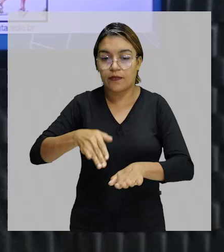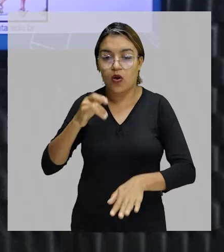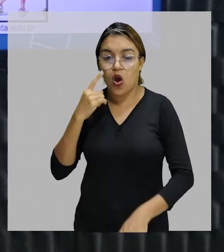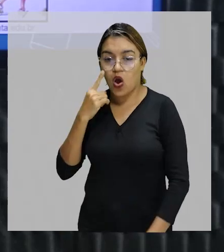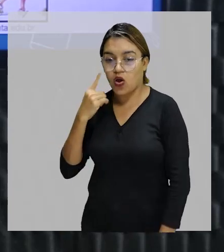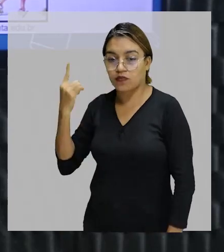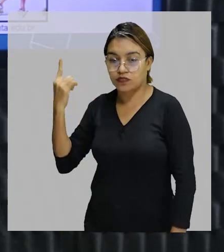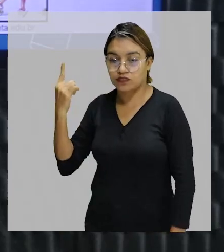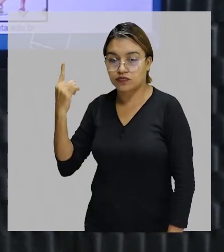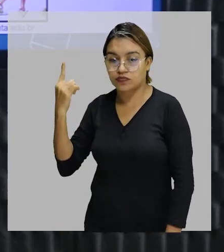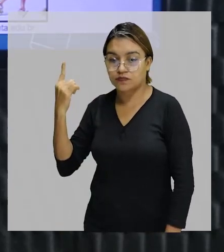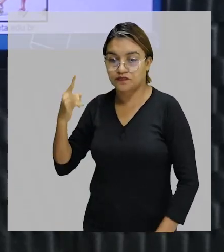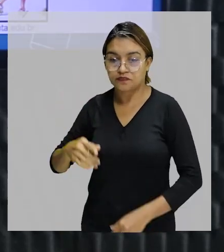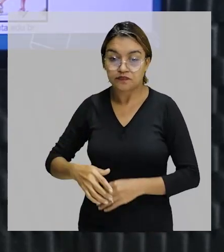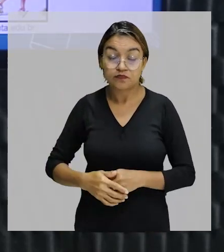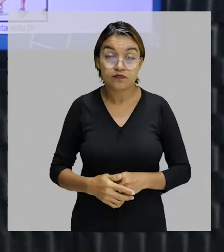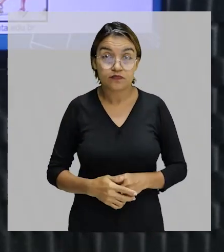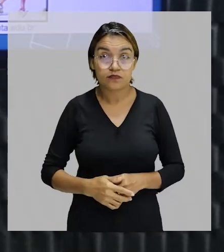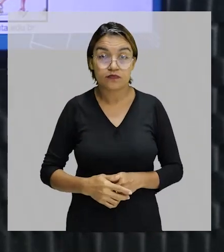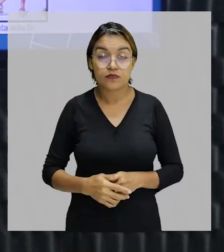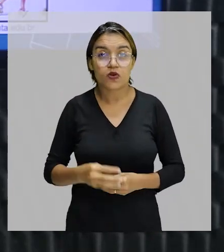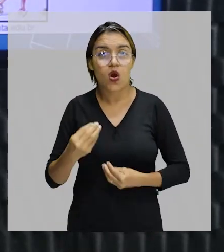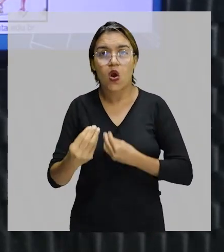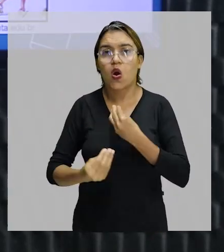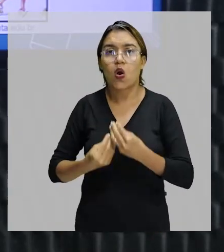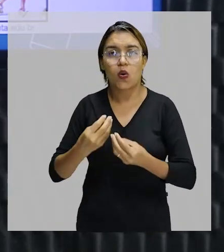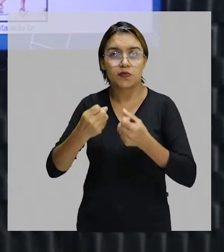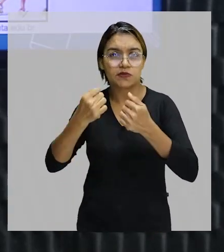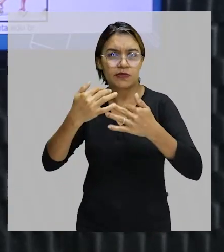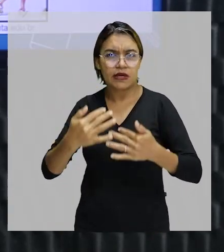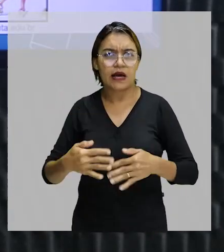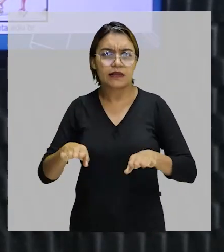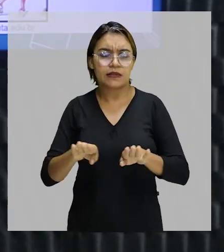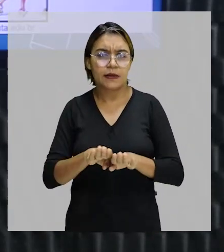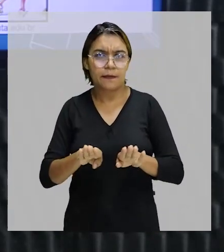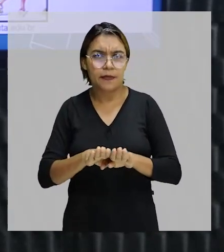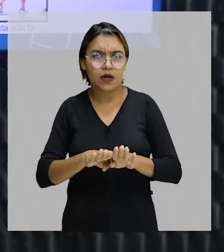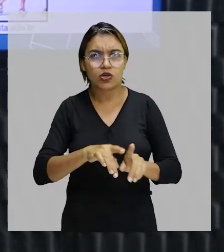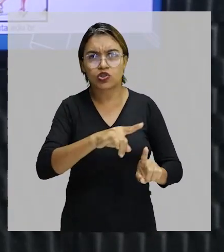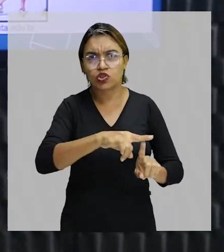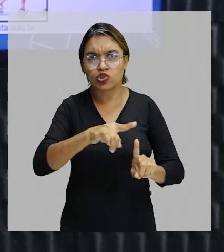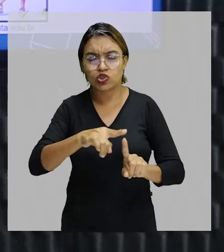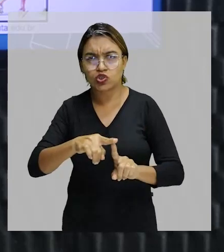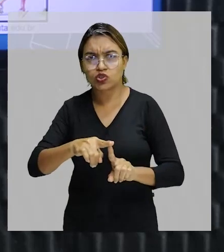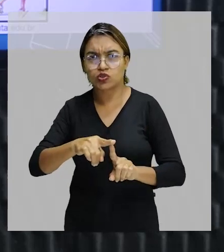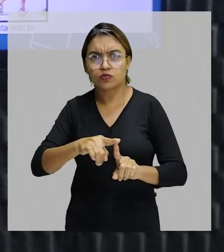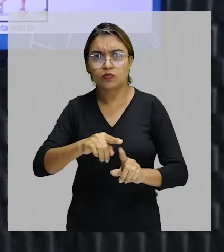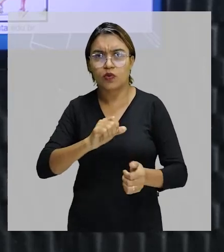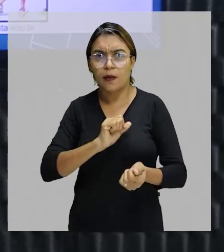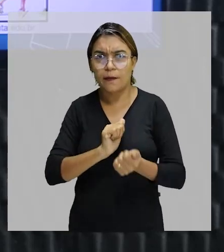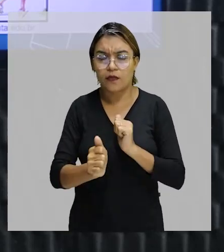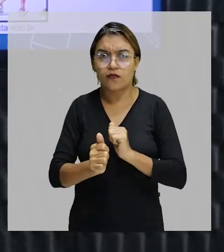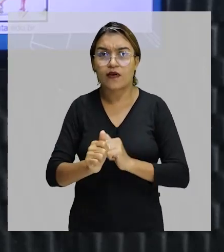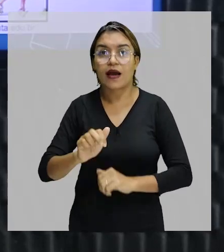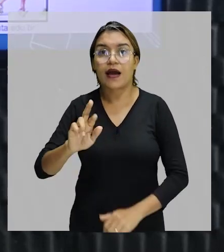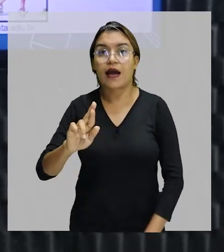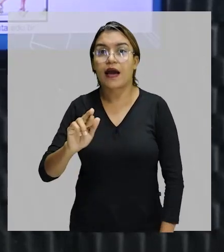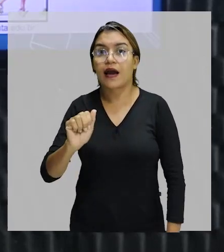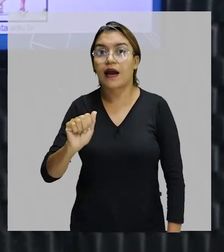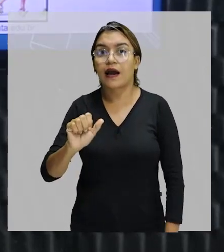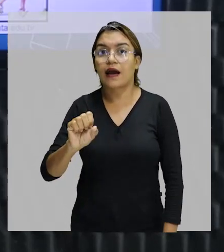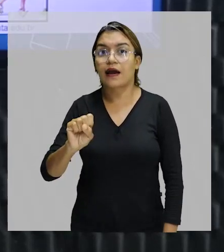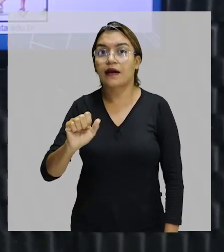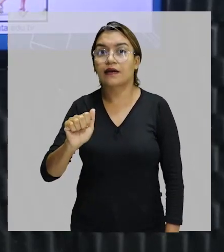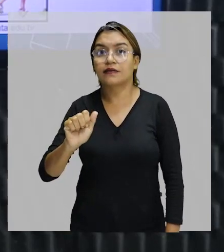de bloco sendo realizada. O que eu tenho para falar mais ainda das provas rasas para vocês? Que as provas rasas, elas